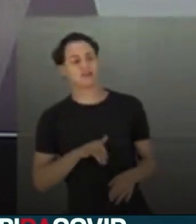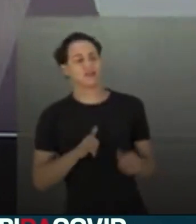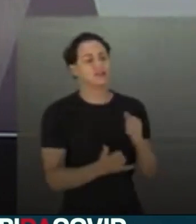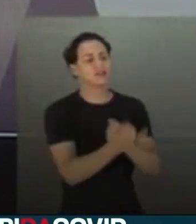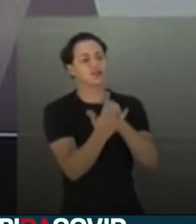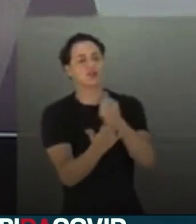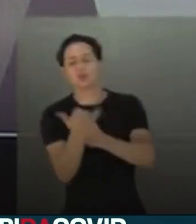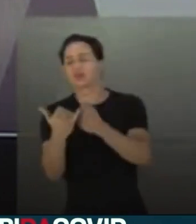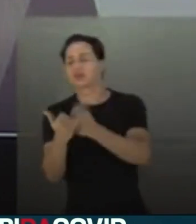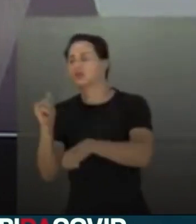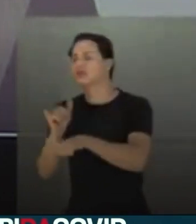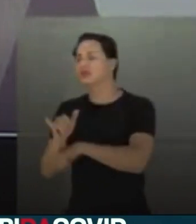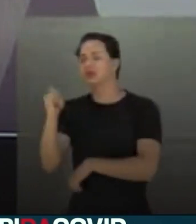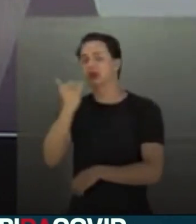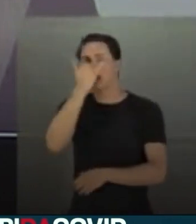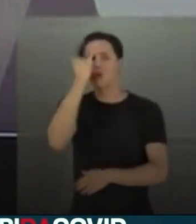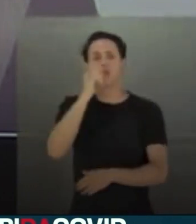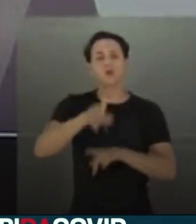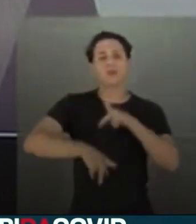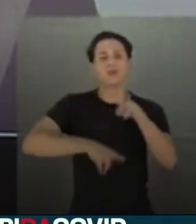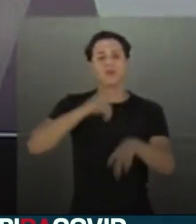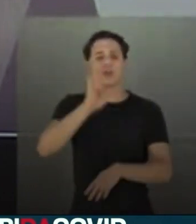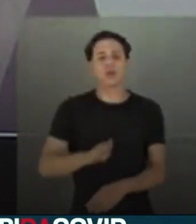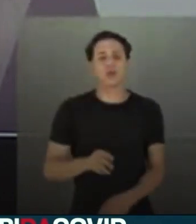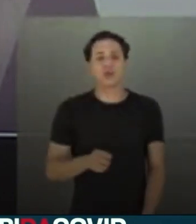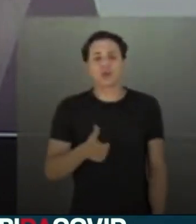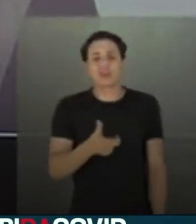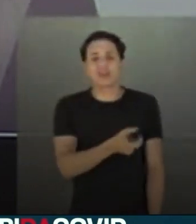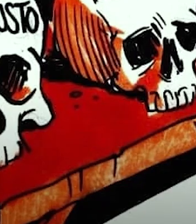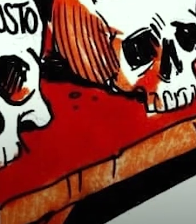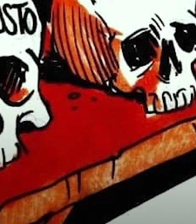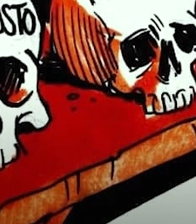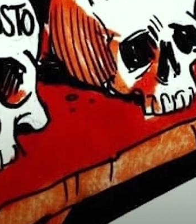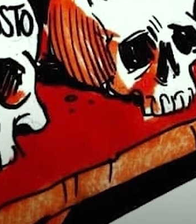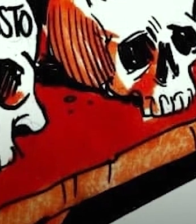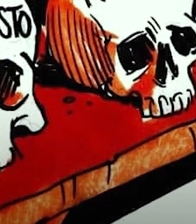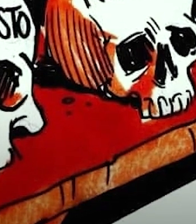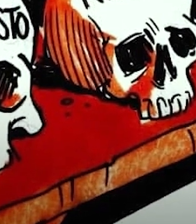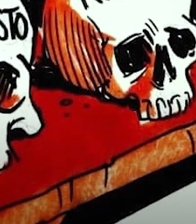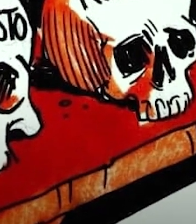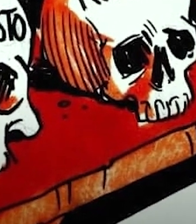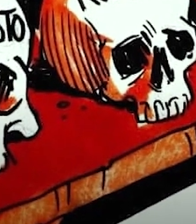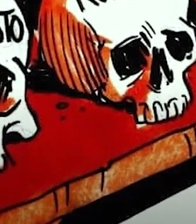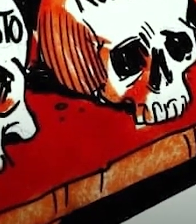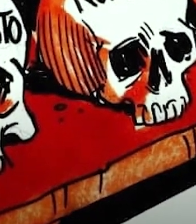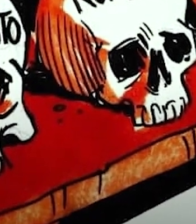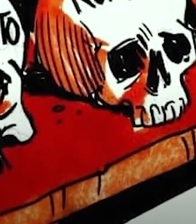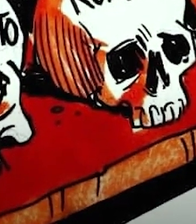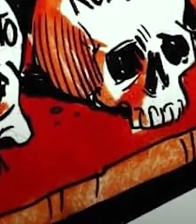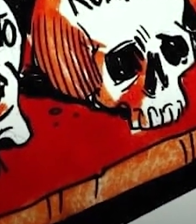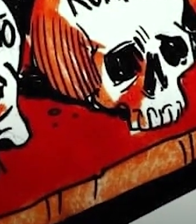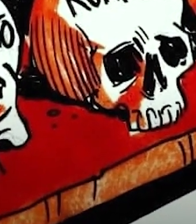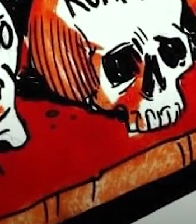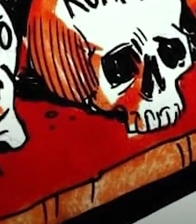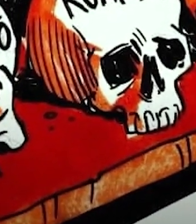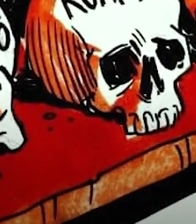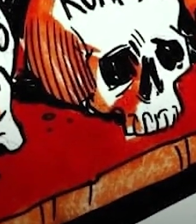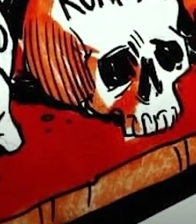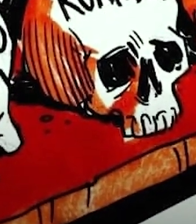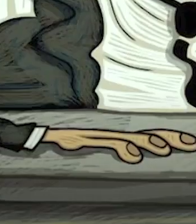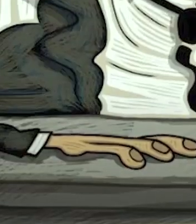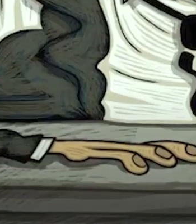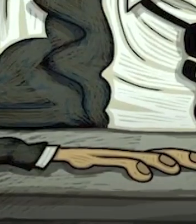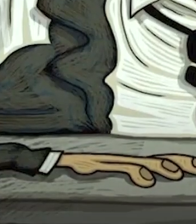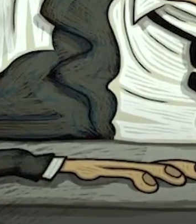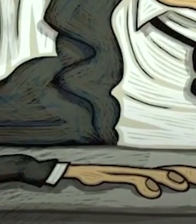que levou a quase 600 mil mortos no Brasil. Os crimes de Bolsonaro durante a pandemia são graves e demandam